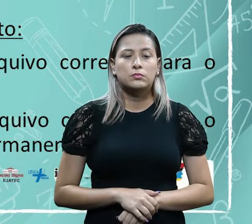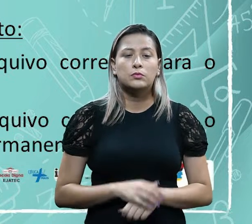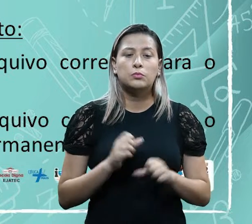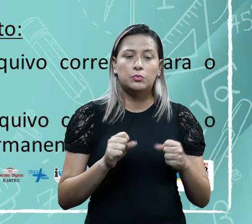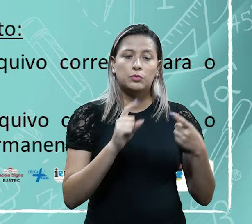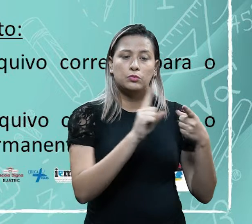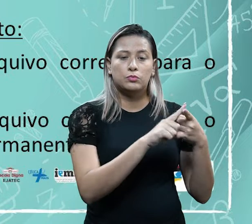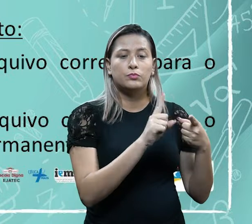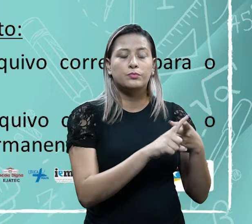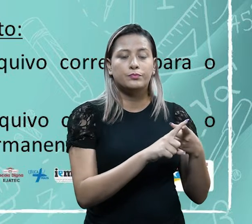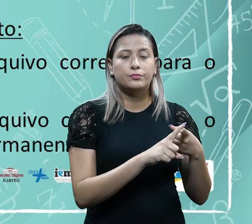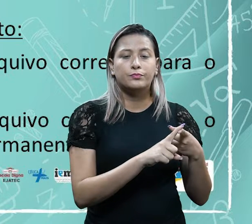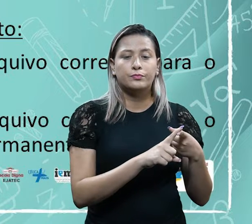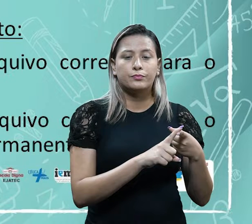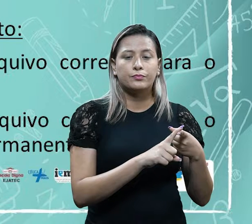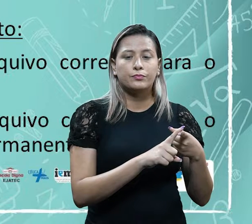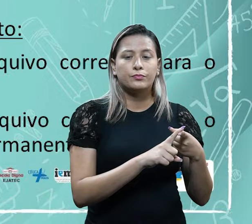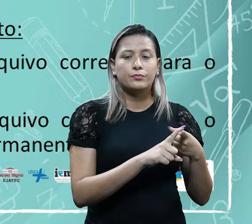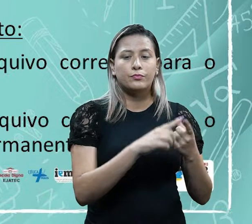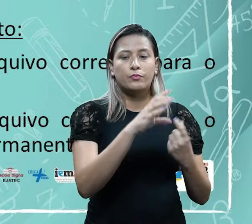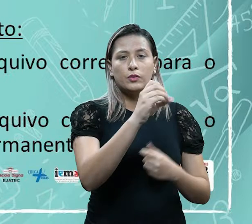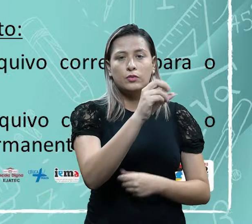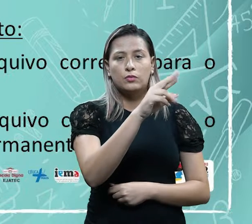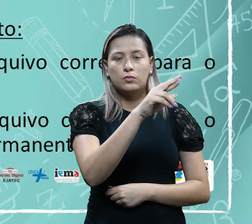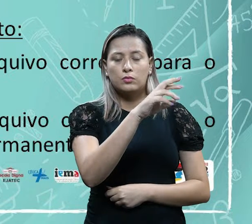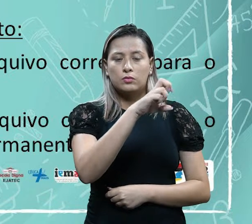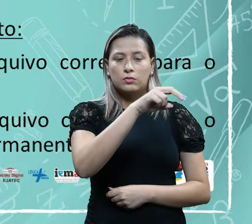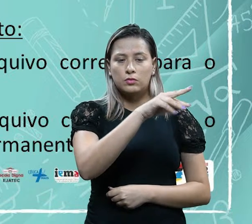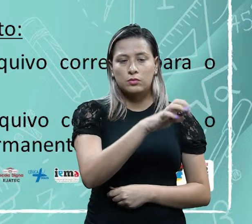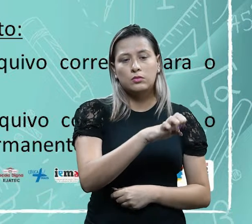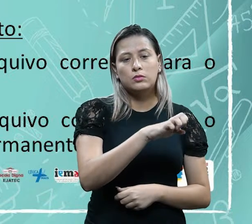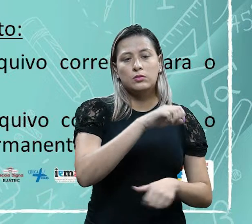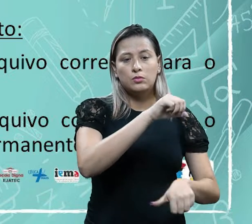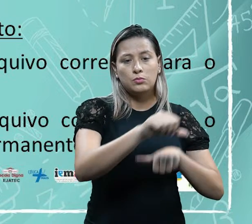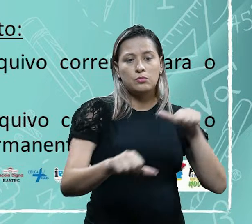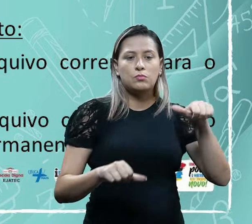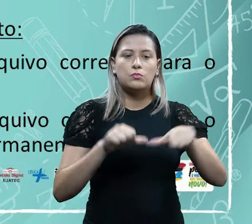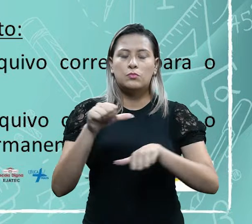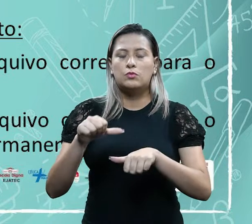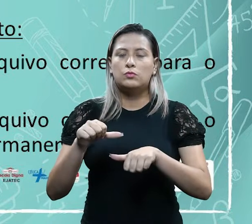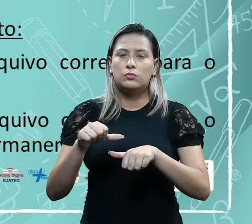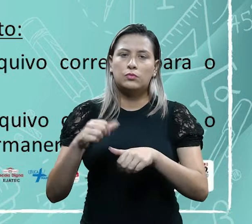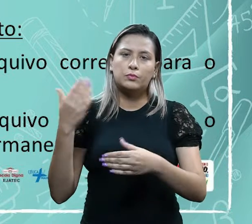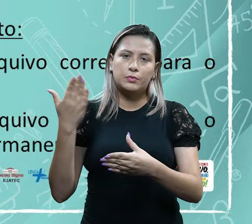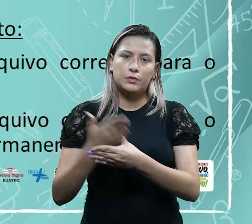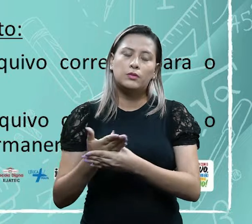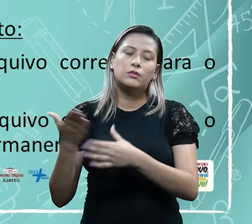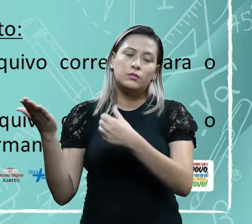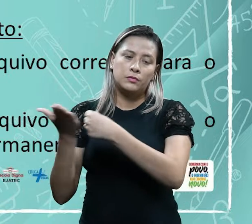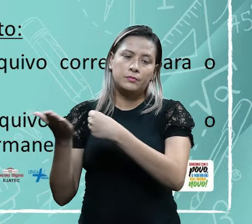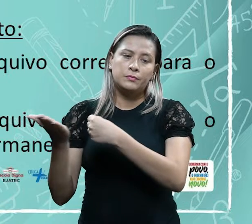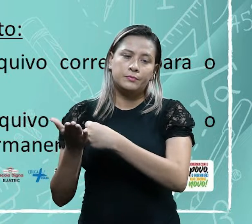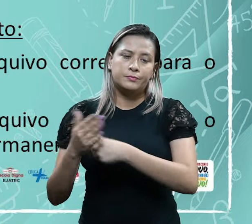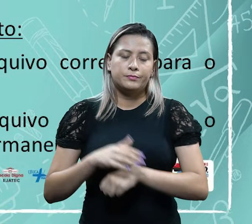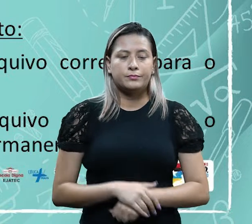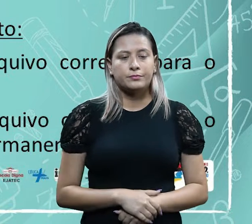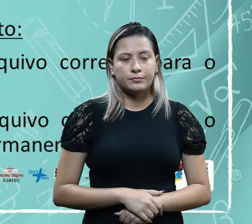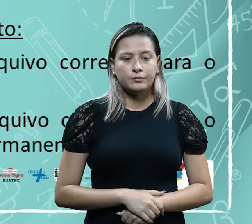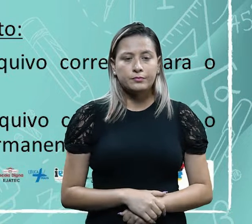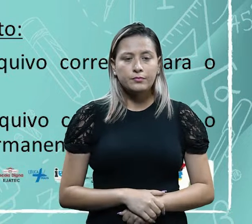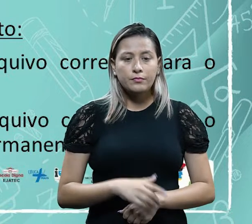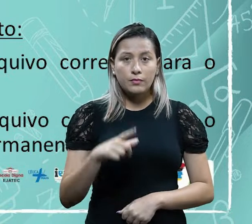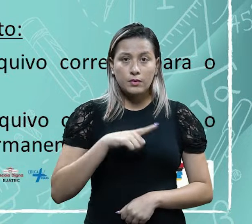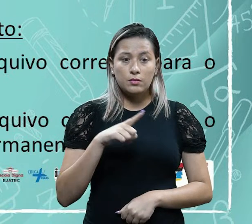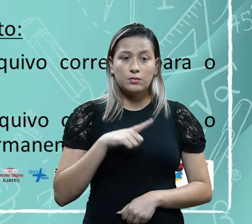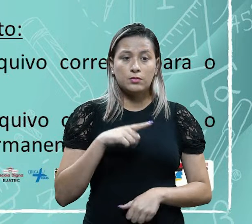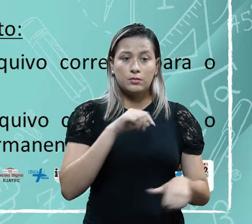ter a transferência quando o arquivo corrente ele passa do arquivo corrente para o arquivo intermediário. Então, existe